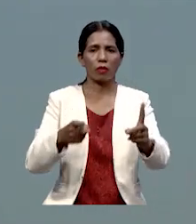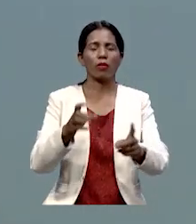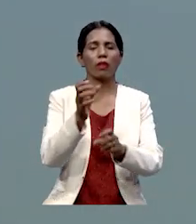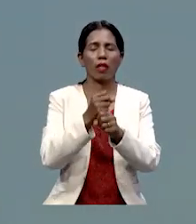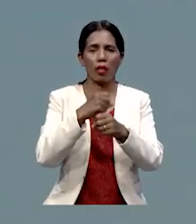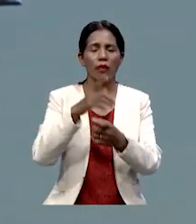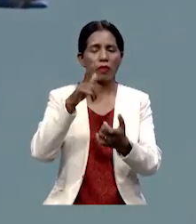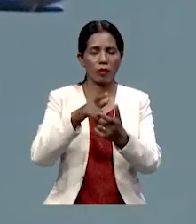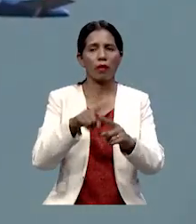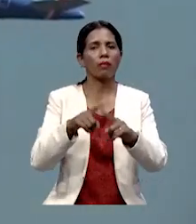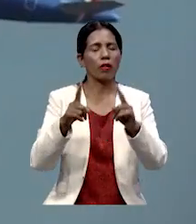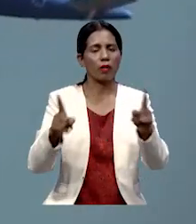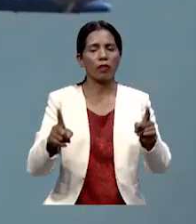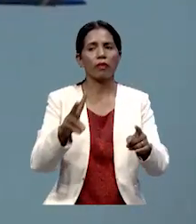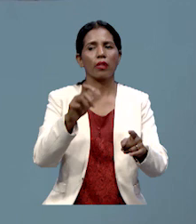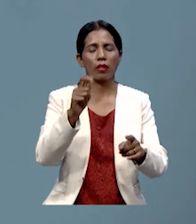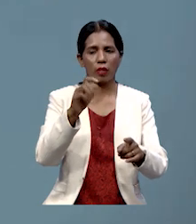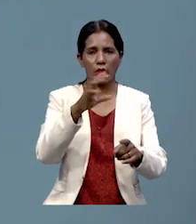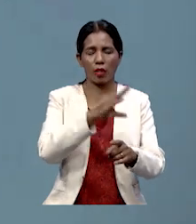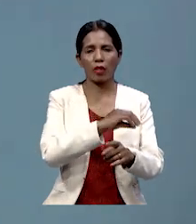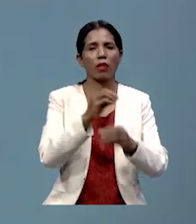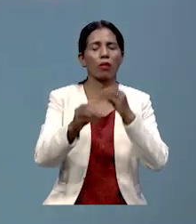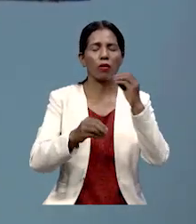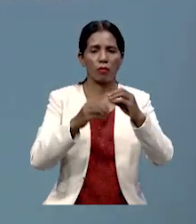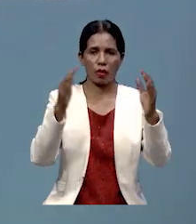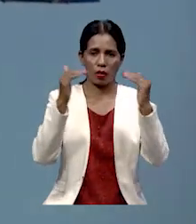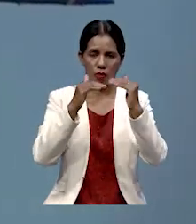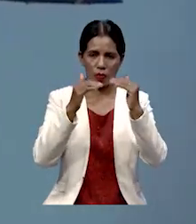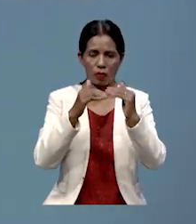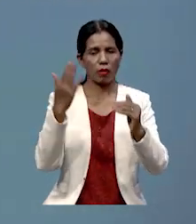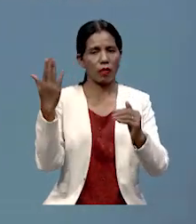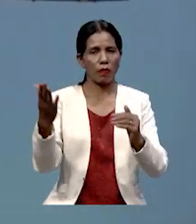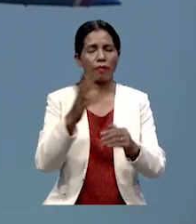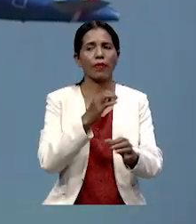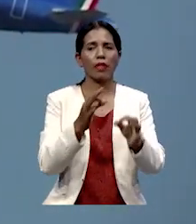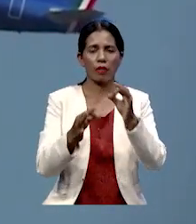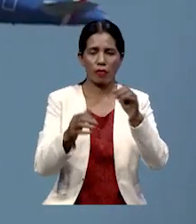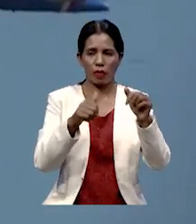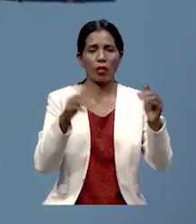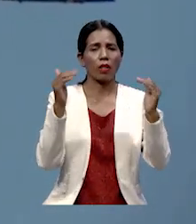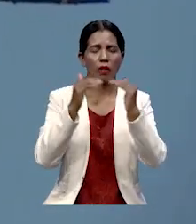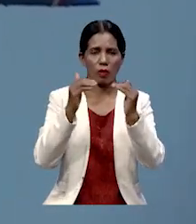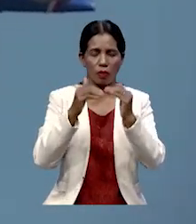refere, mai be Vaticano sida confirma konoba reunião refere. Mesmo iha reunião ruma maka